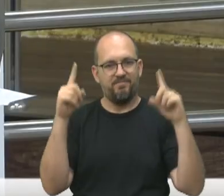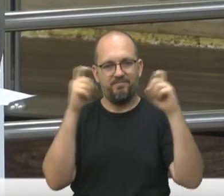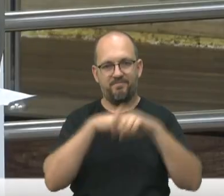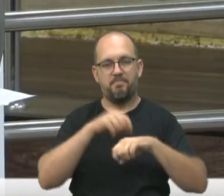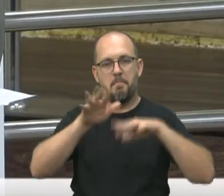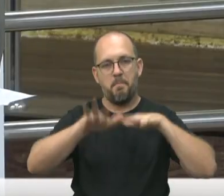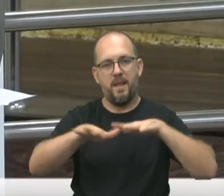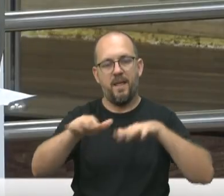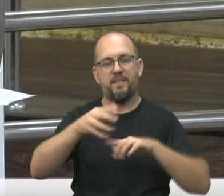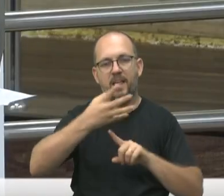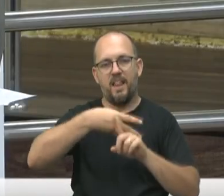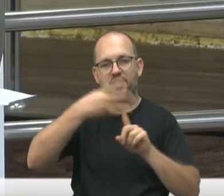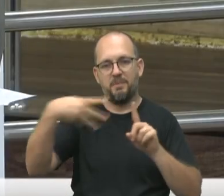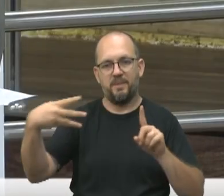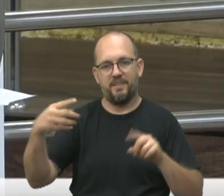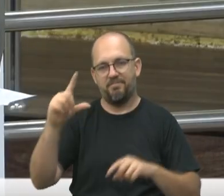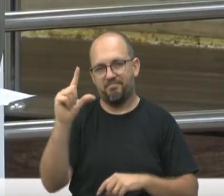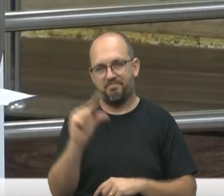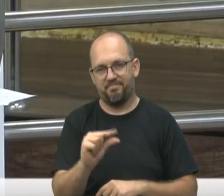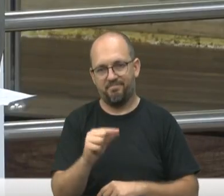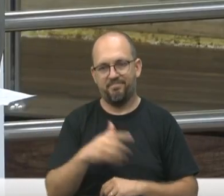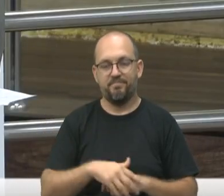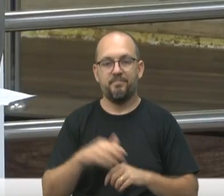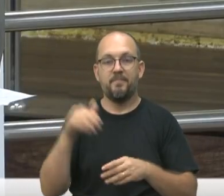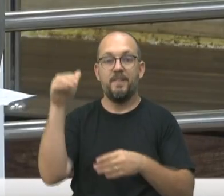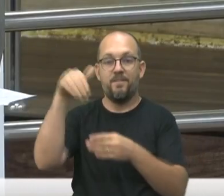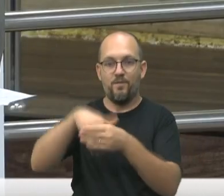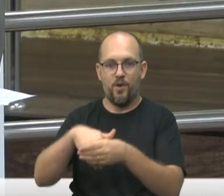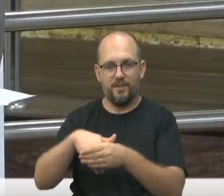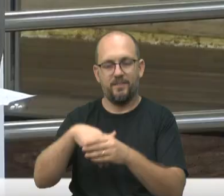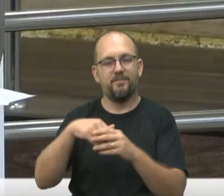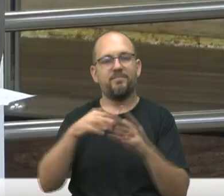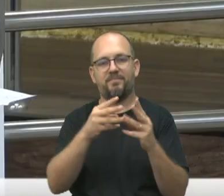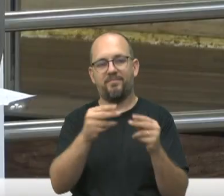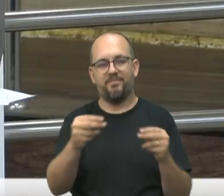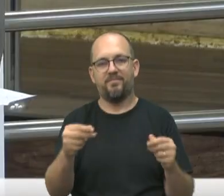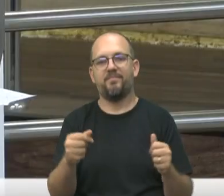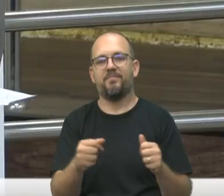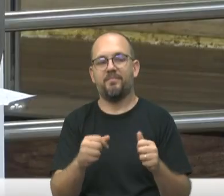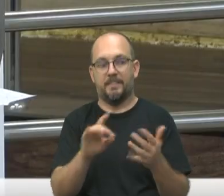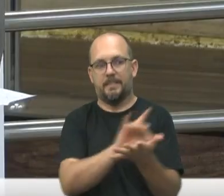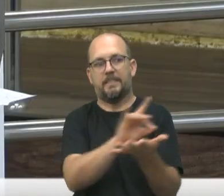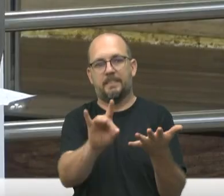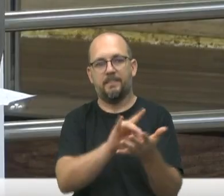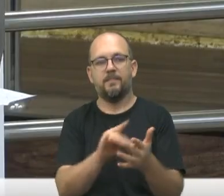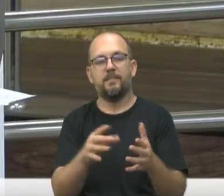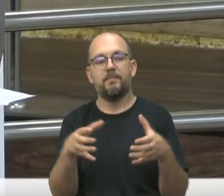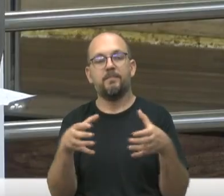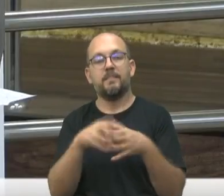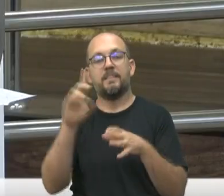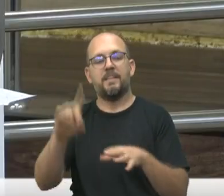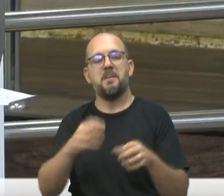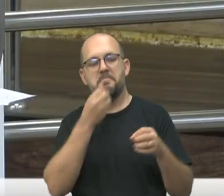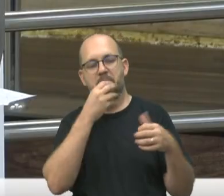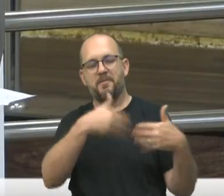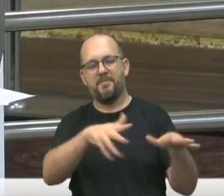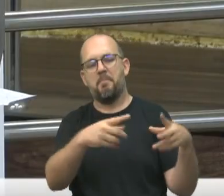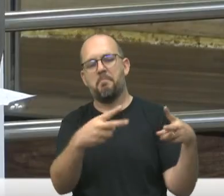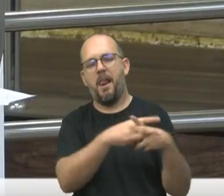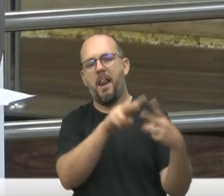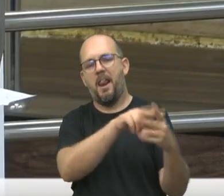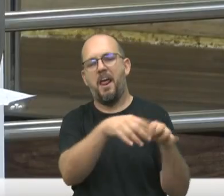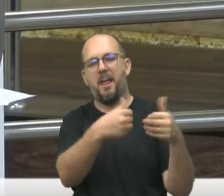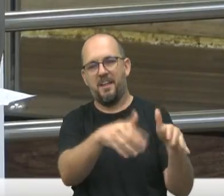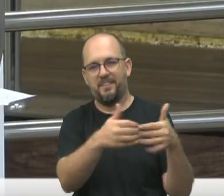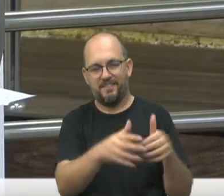LGBT, tem mais dificuldade de eleger parlamentares LGBTs para nos representar, tem mais dificuldade de fazer a disputa na nossa sociedade. Que a